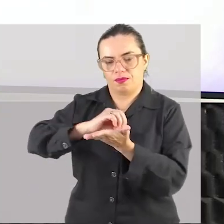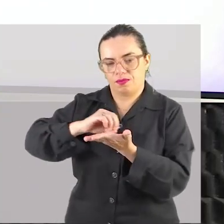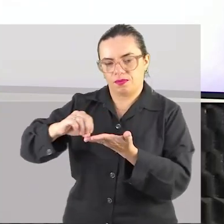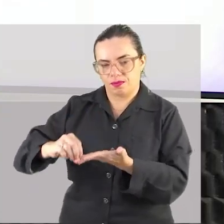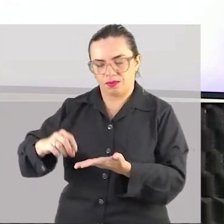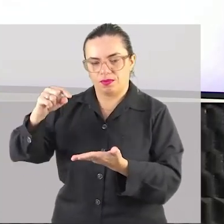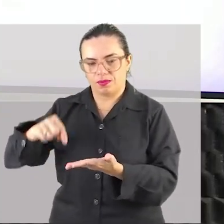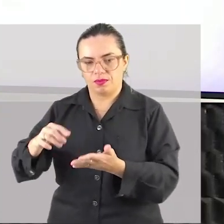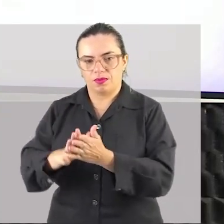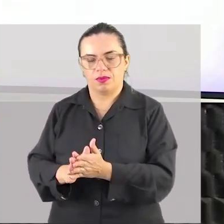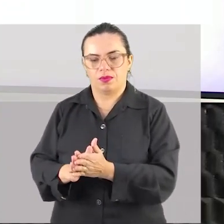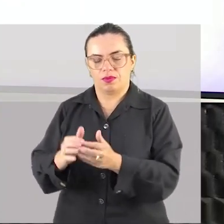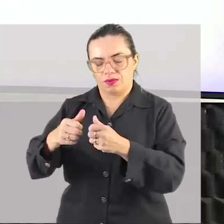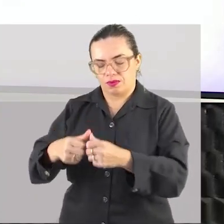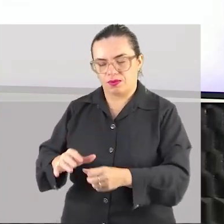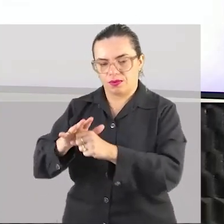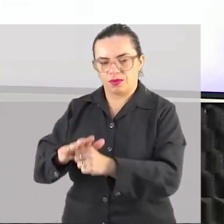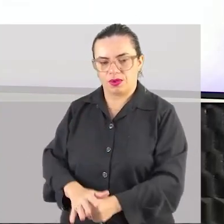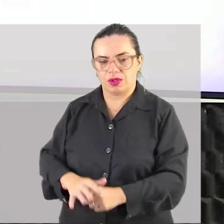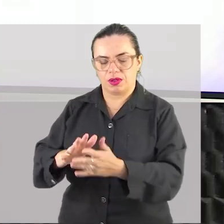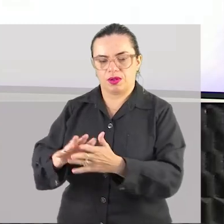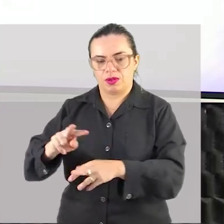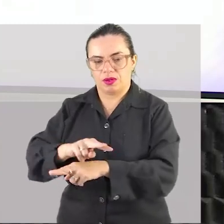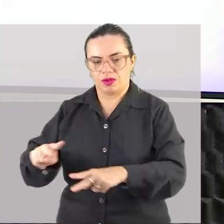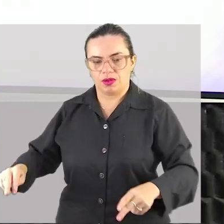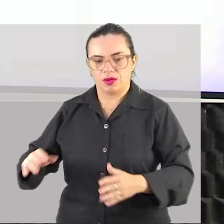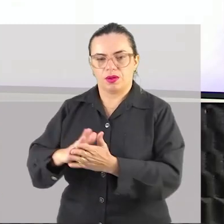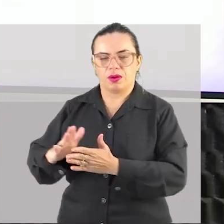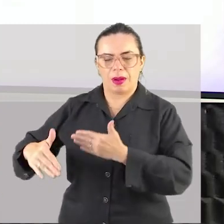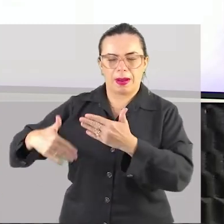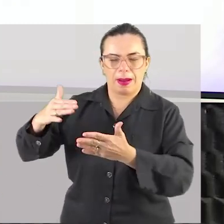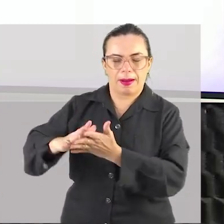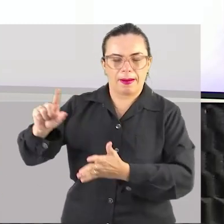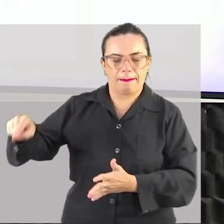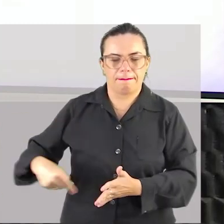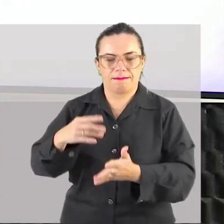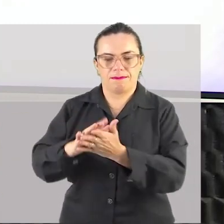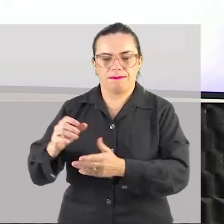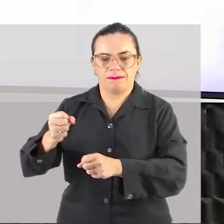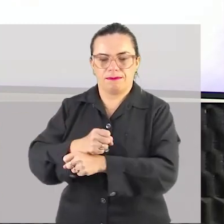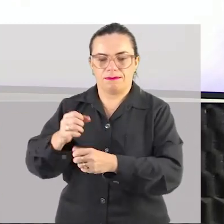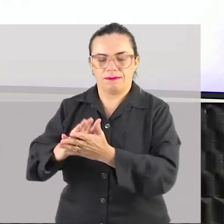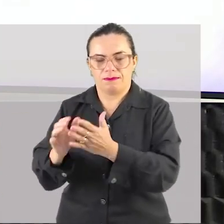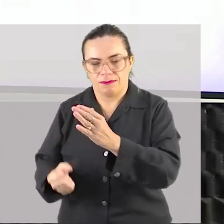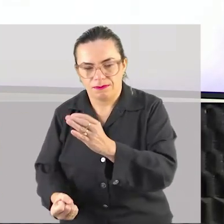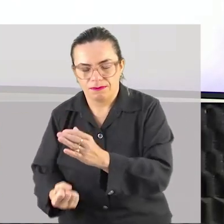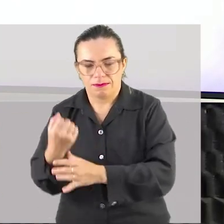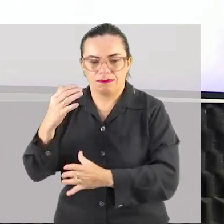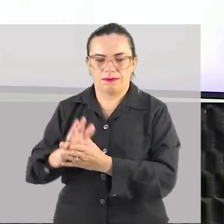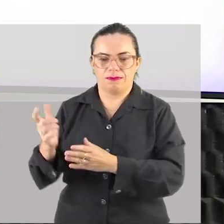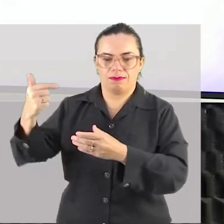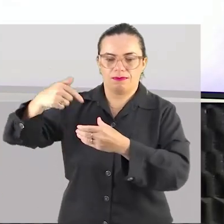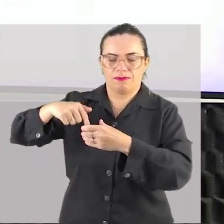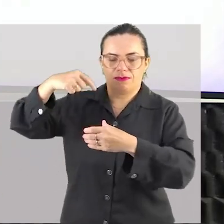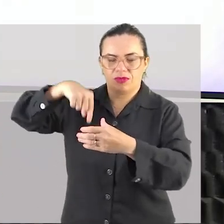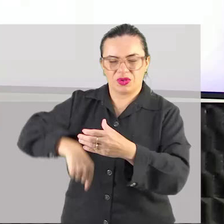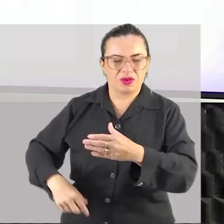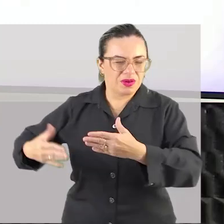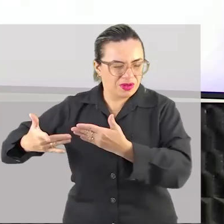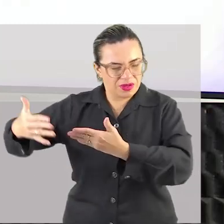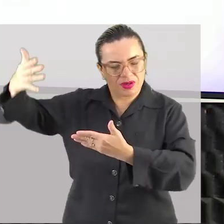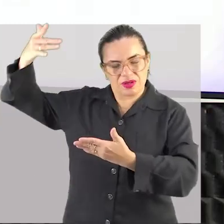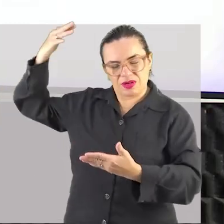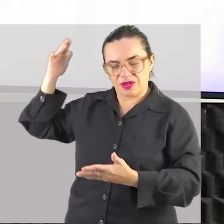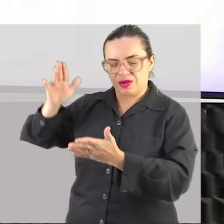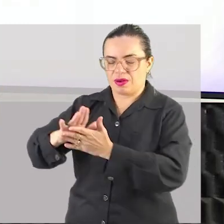fermentar durante milhares e milhares de anos, vai dar origem, portanto, ao petróleo. Quanto mais antigo, melhor a